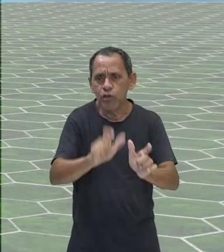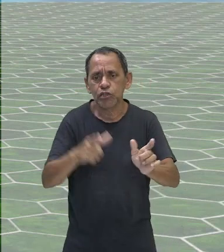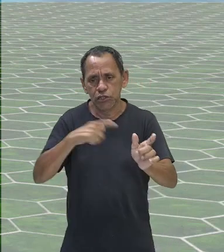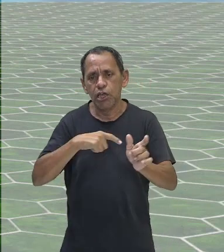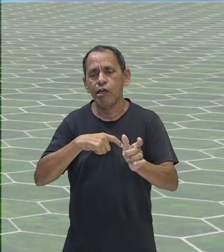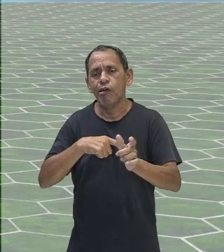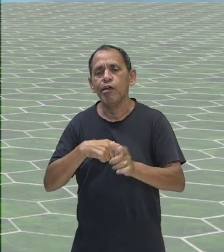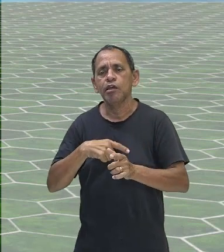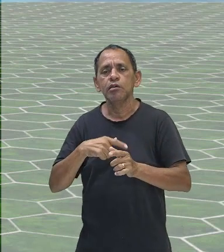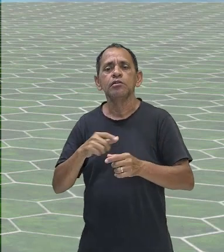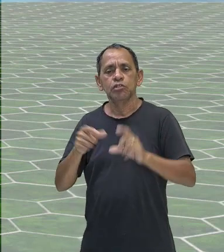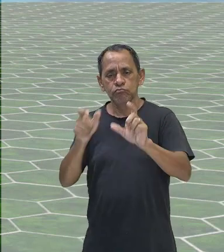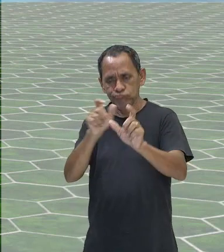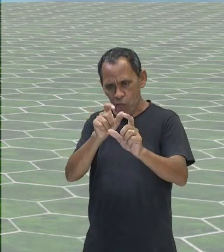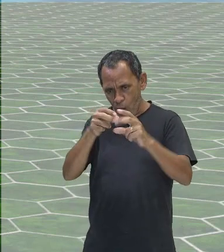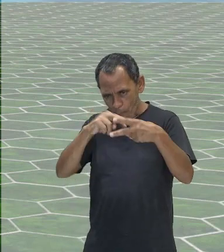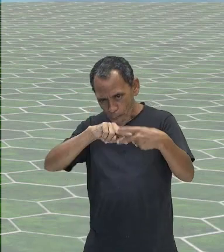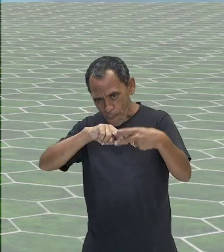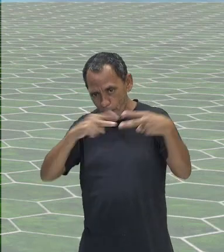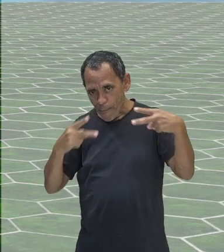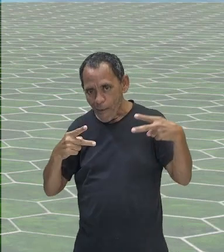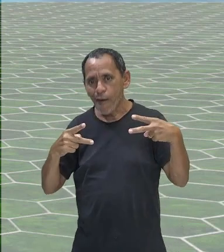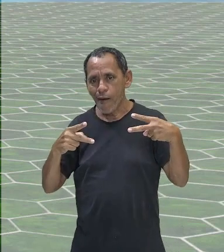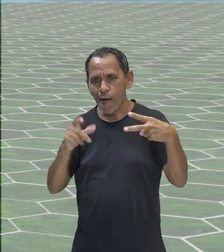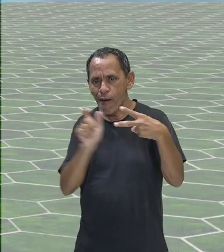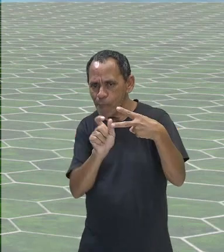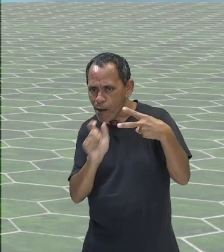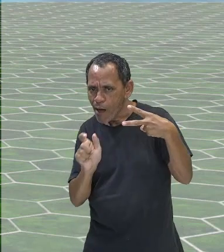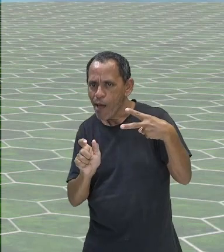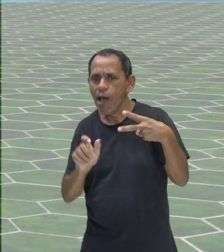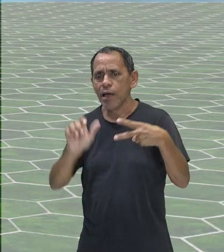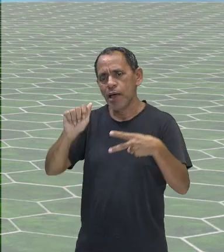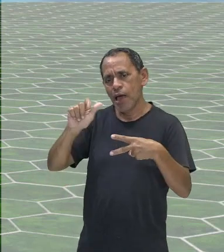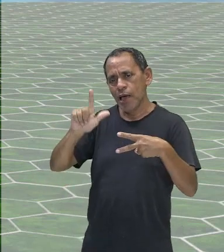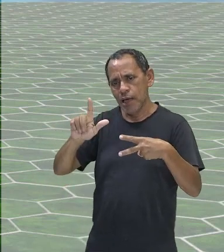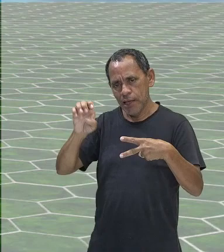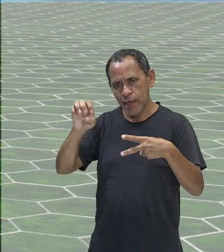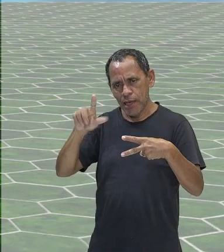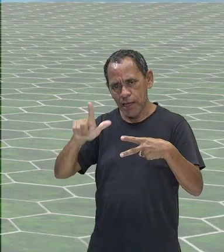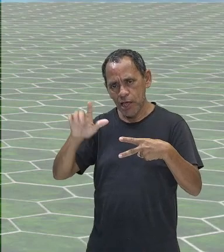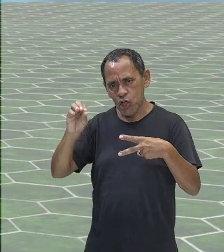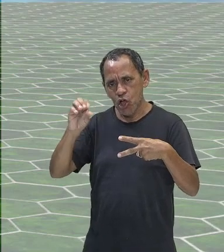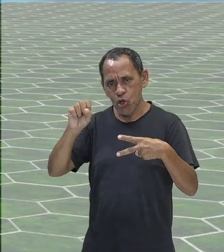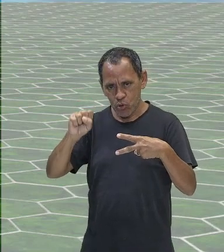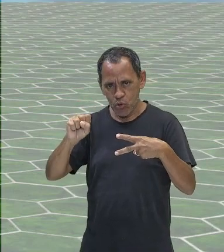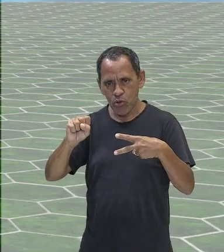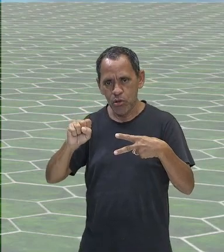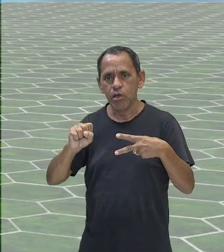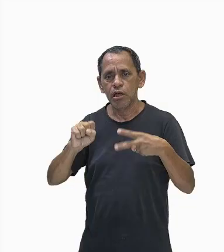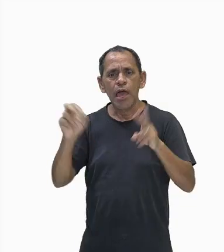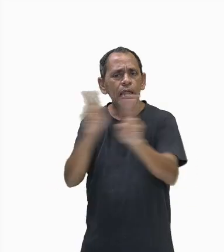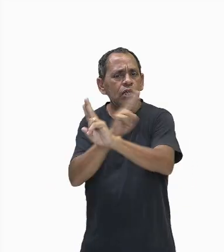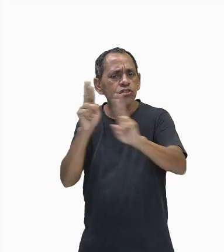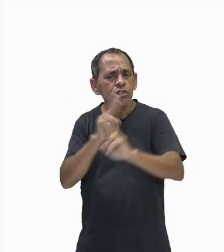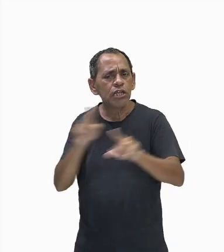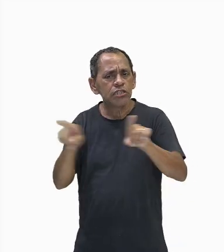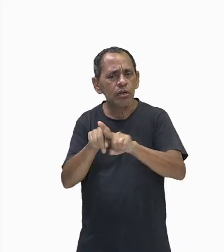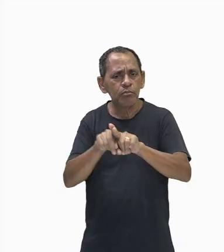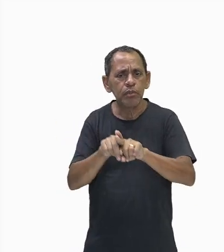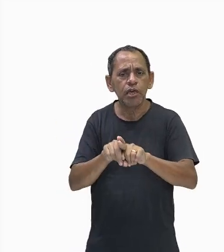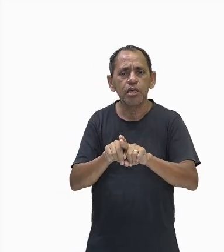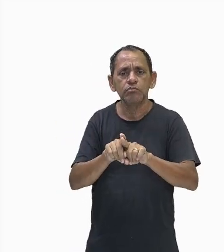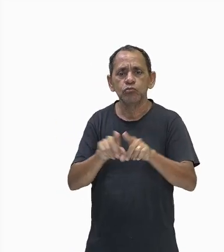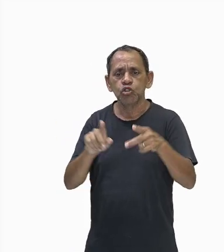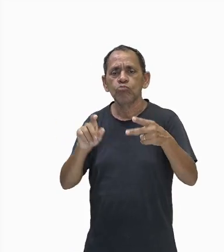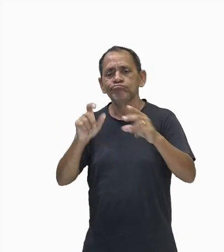alelos. Vejam que esse termo, genes alelos, ele está relacionado àqueles genes que atuam,